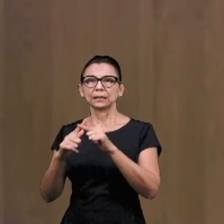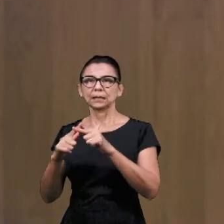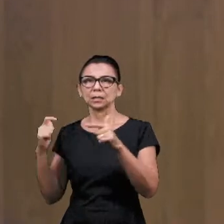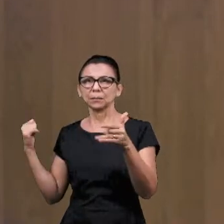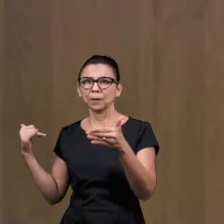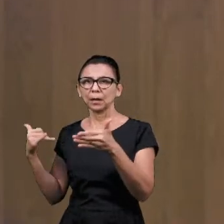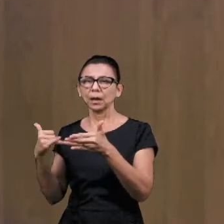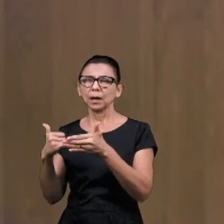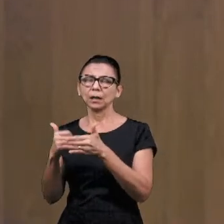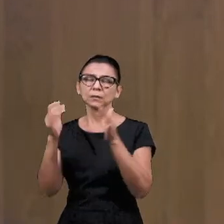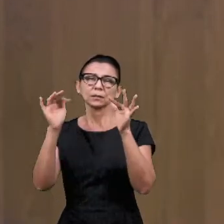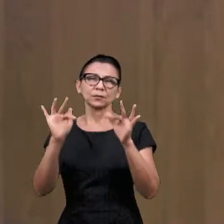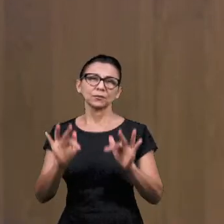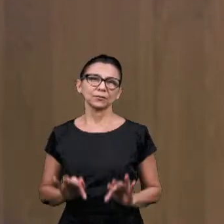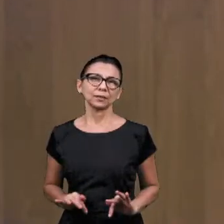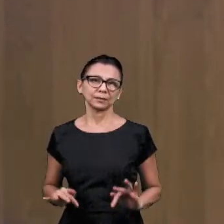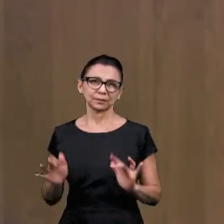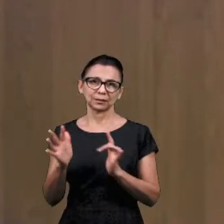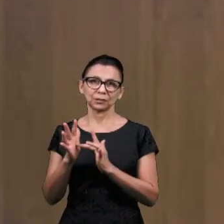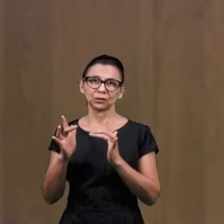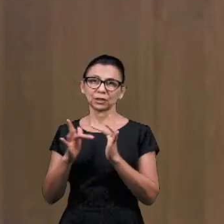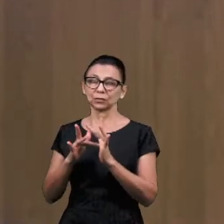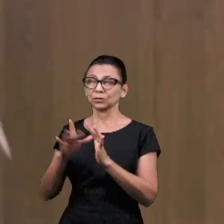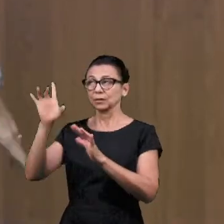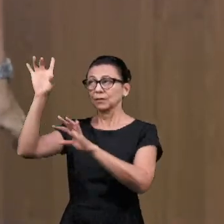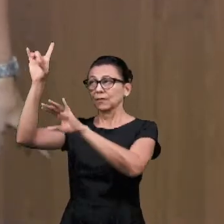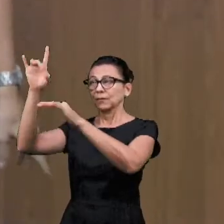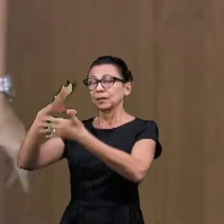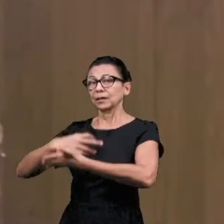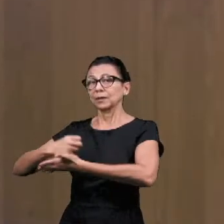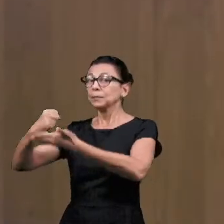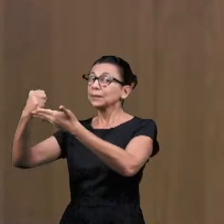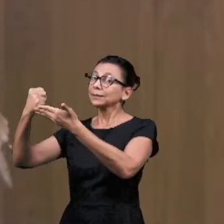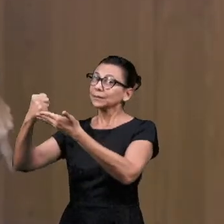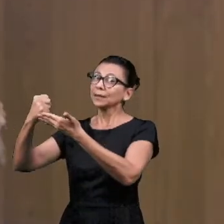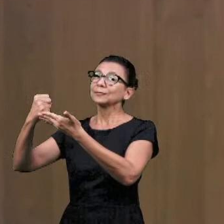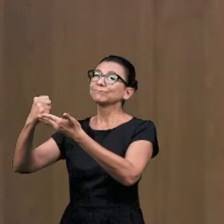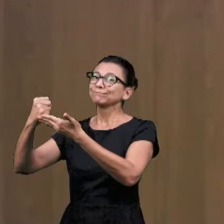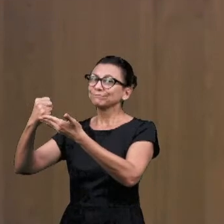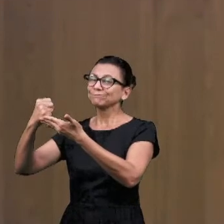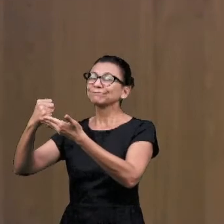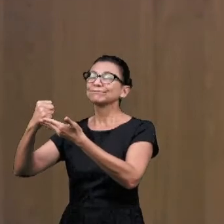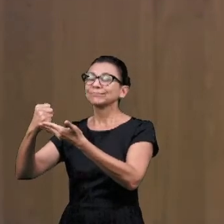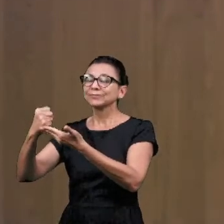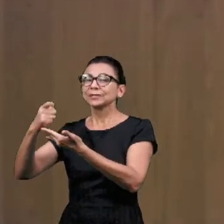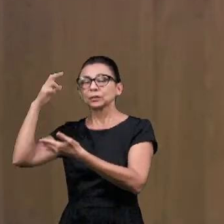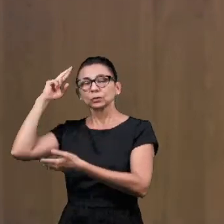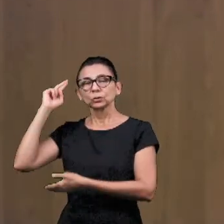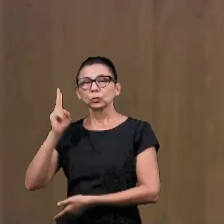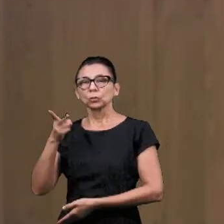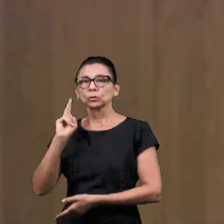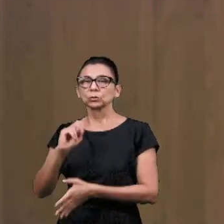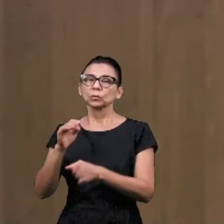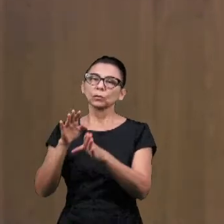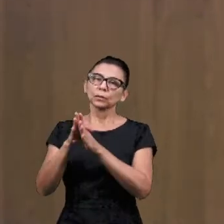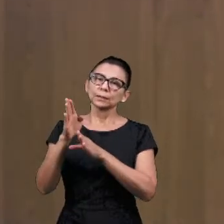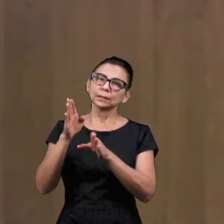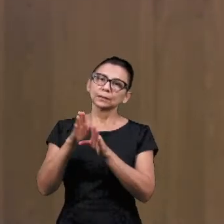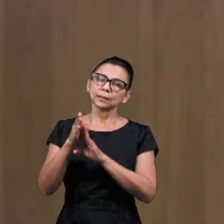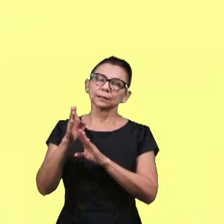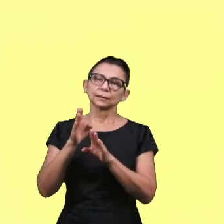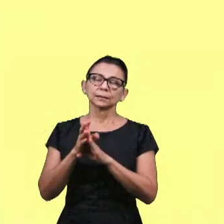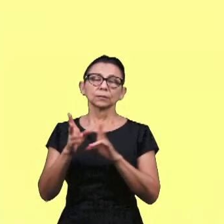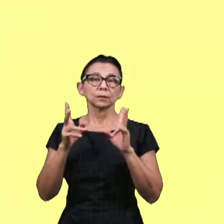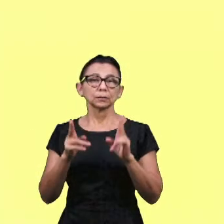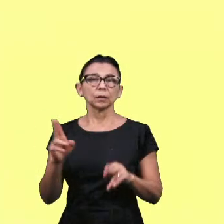Senhor Jesus vem buscar a sua igreja fiel. E o Senhor dá a mesma orientação. Nós precisamos, como